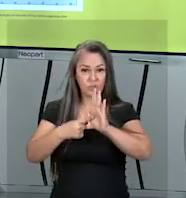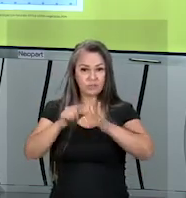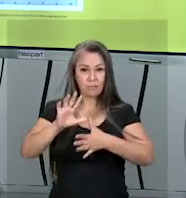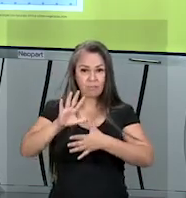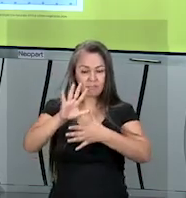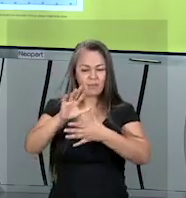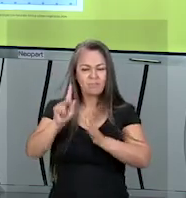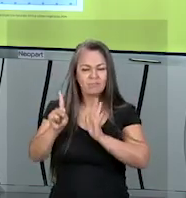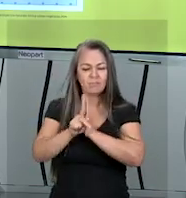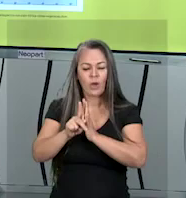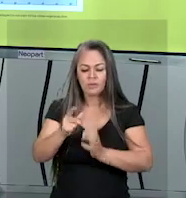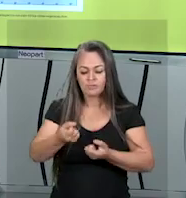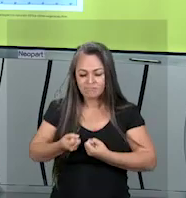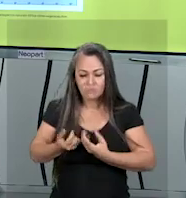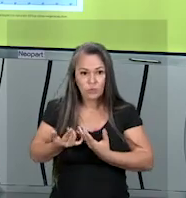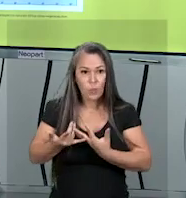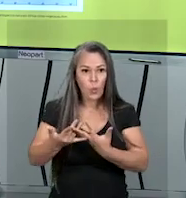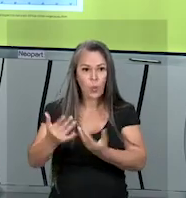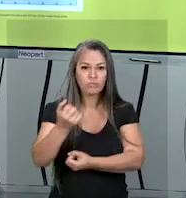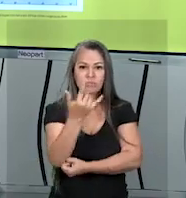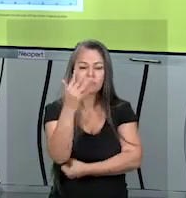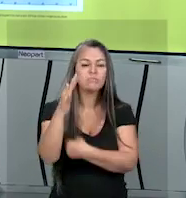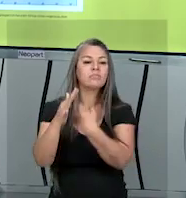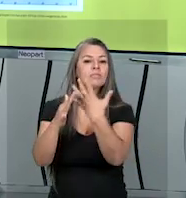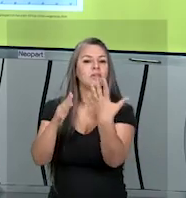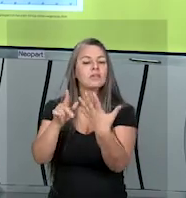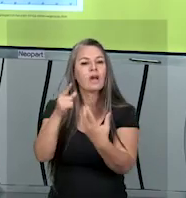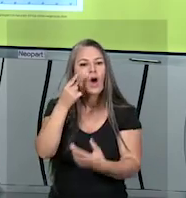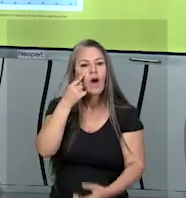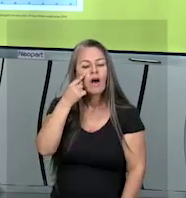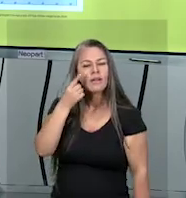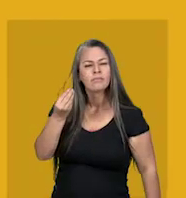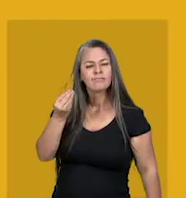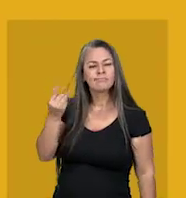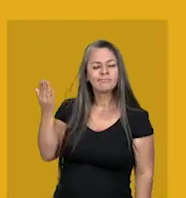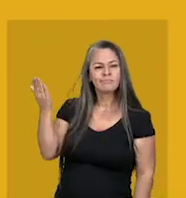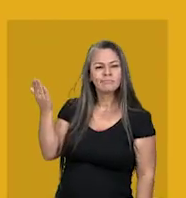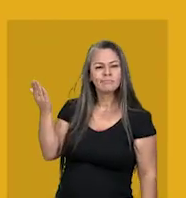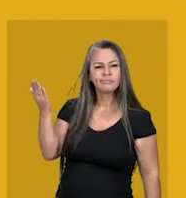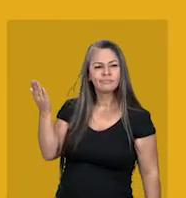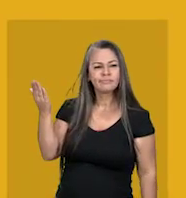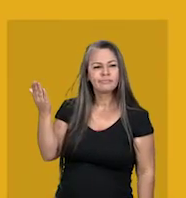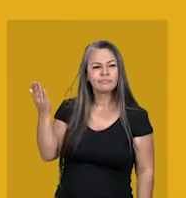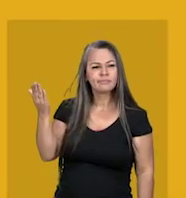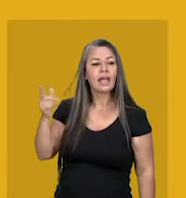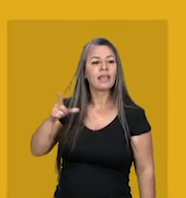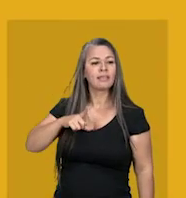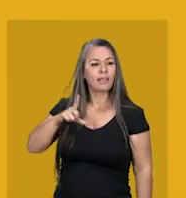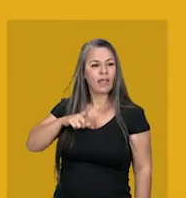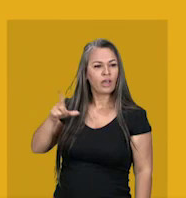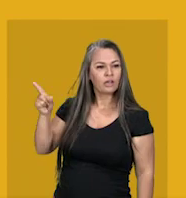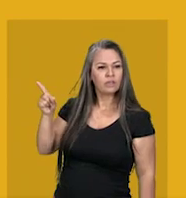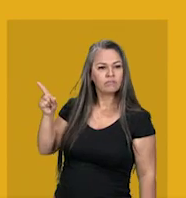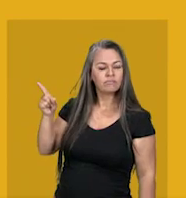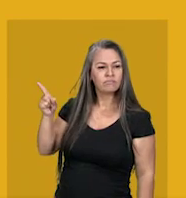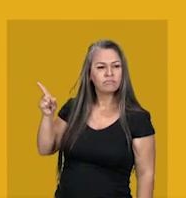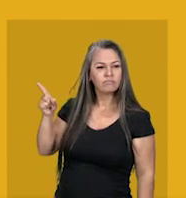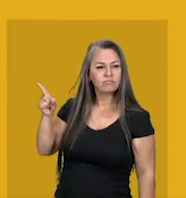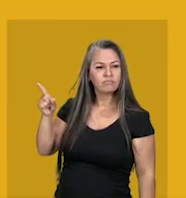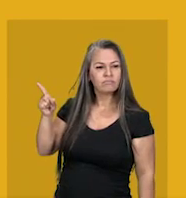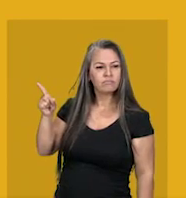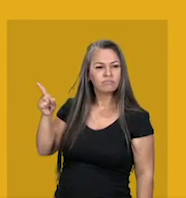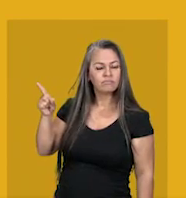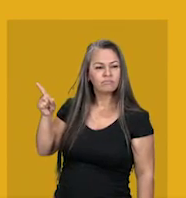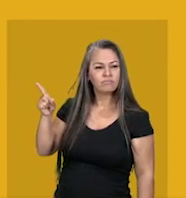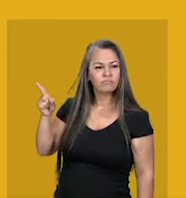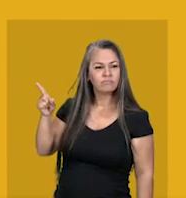de vegetação presente nessa região do continente africano. Então, você vai ter a floresta tropical úmida, a floresta